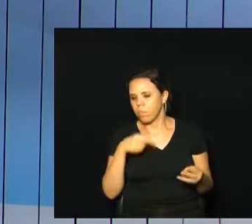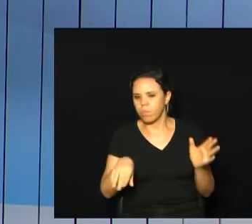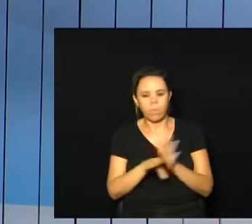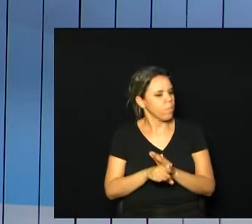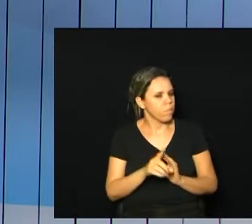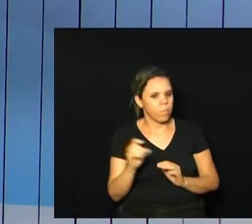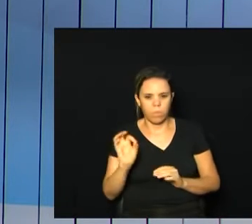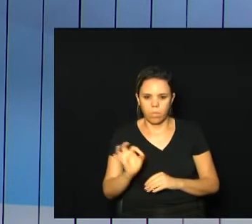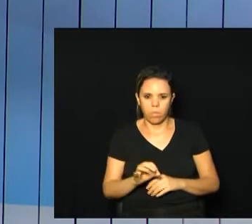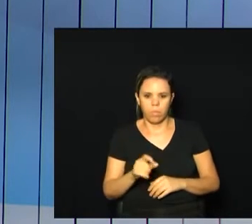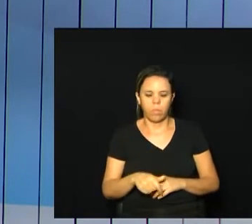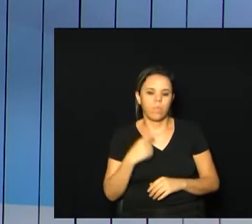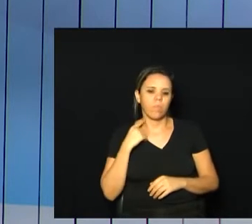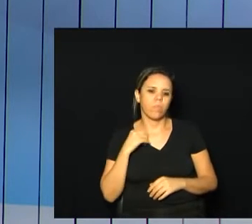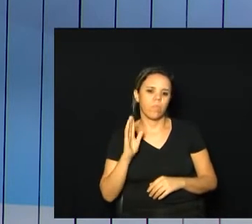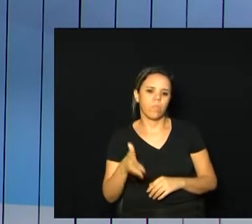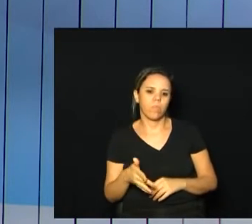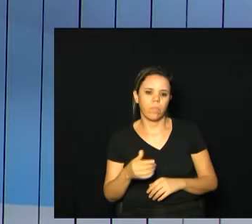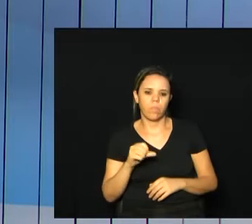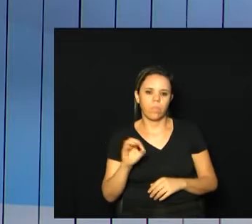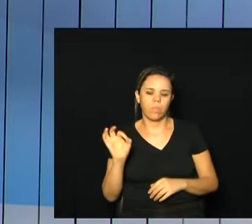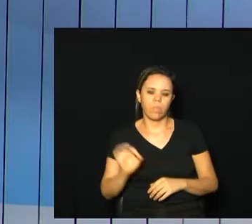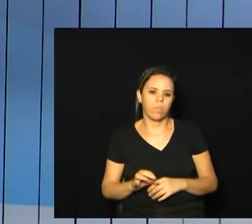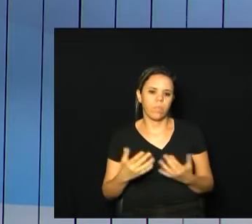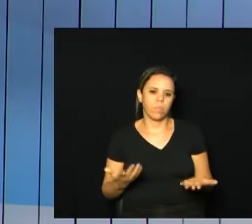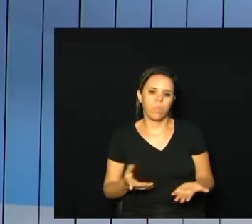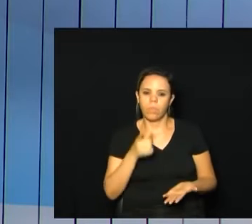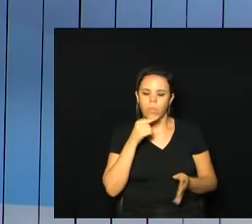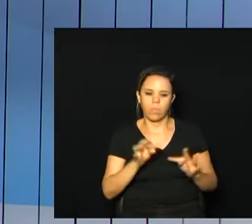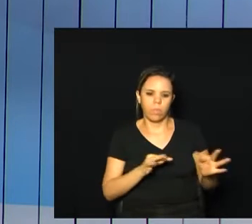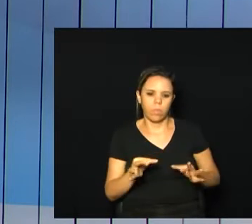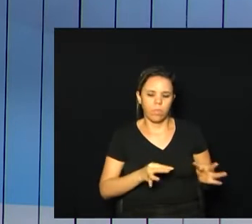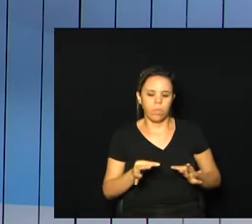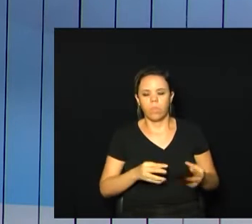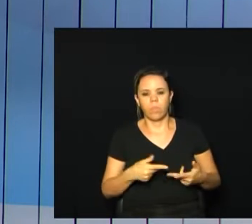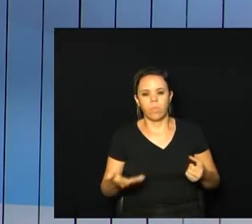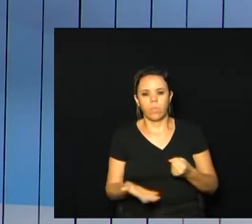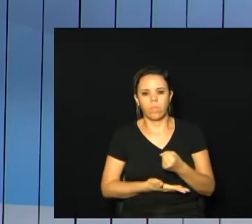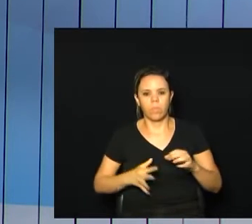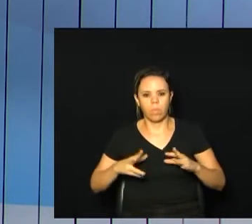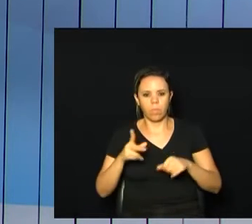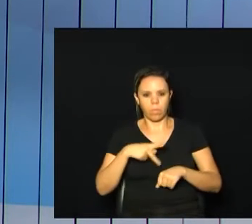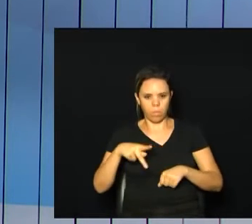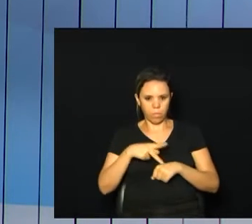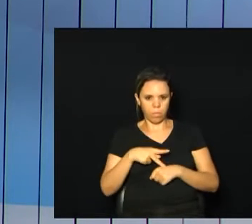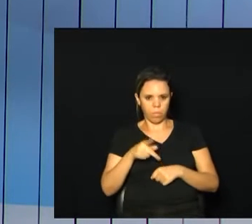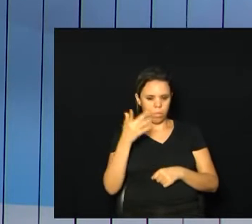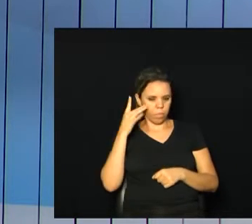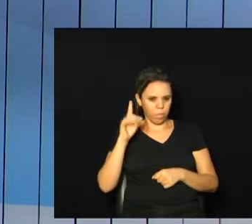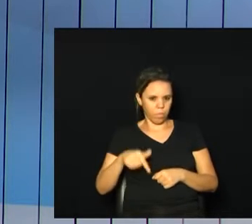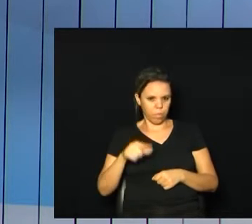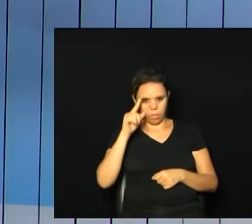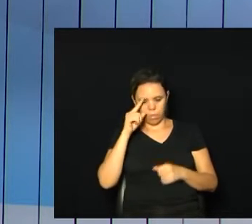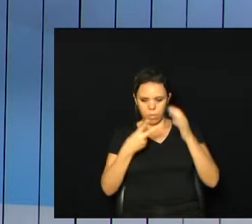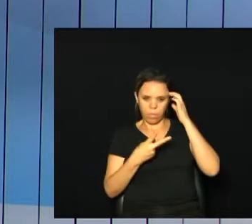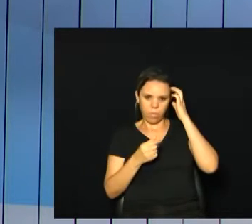no 100%, mas já na casa dos 90% de água tratada, de saneamento básico para todo o país, você acha que essa data